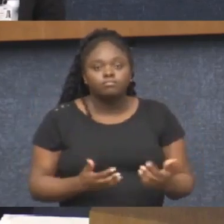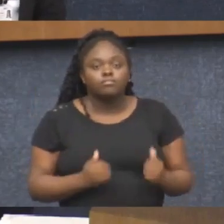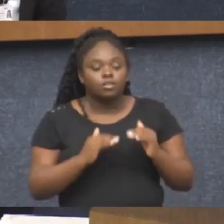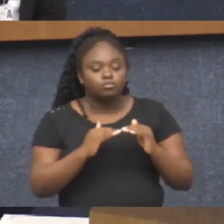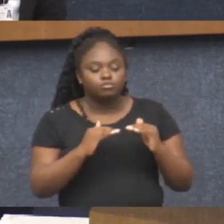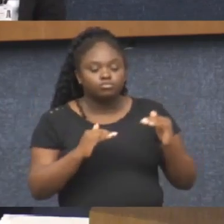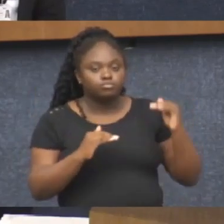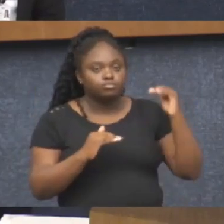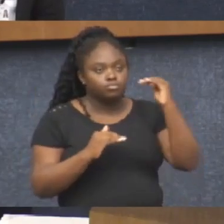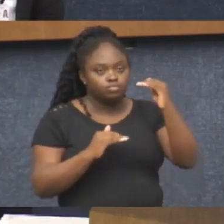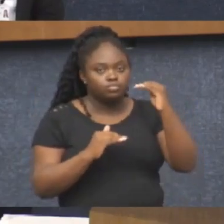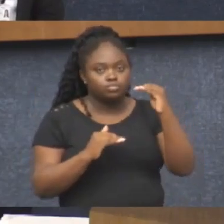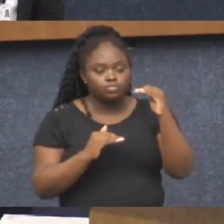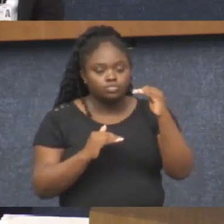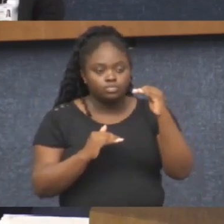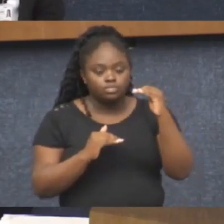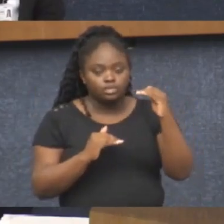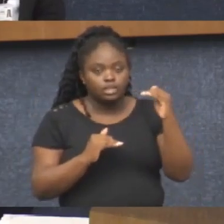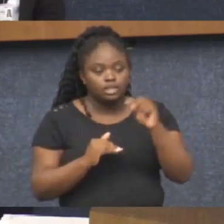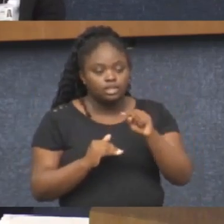muito elevado e eles